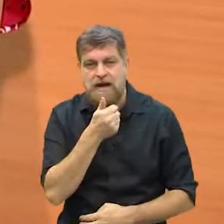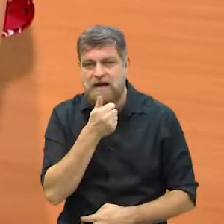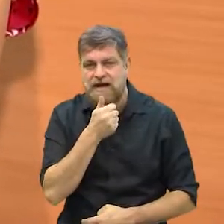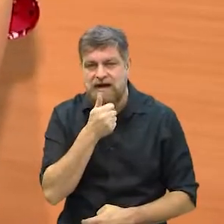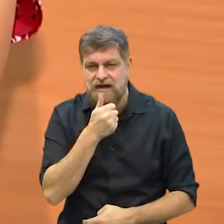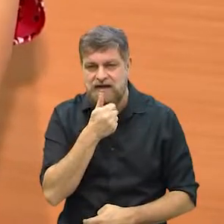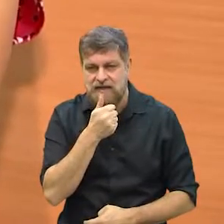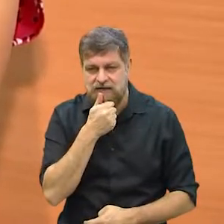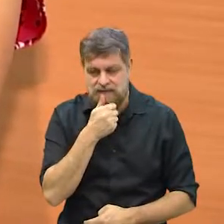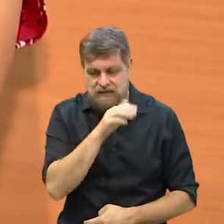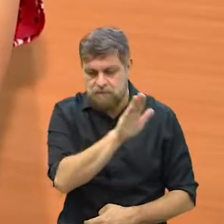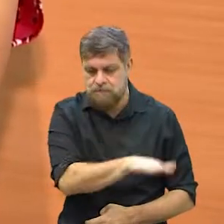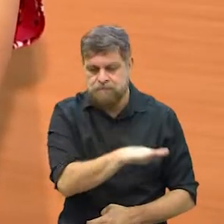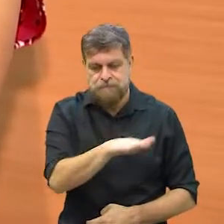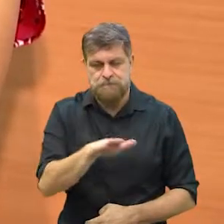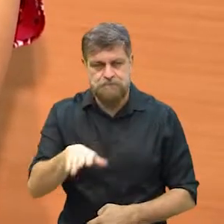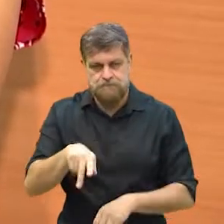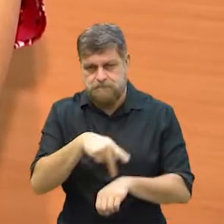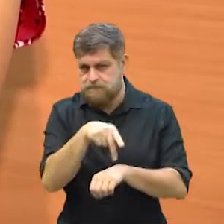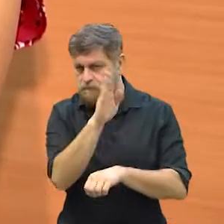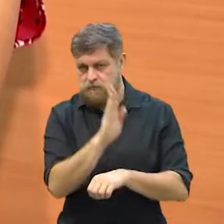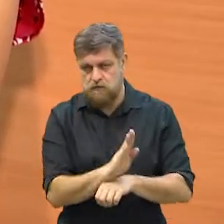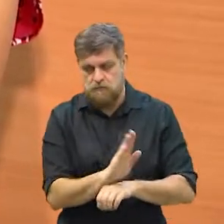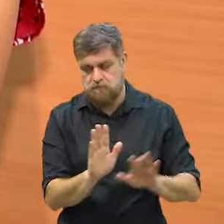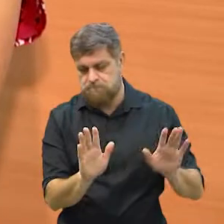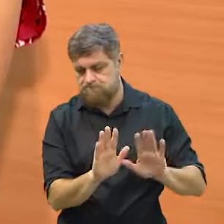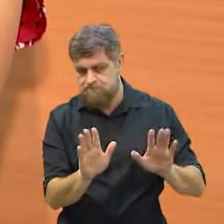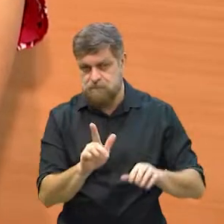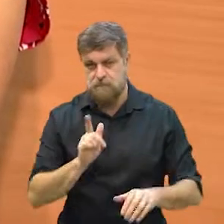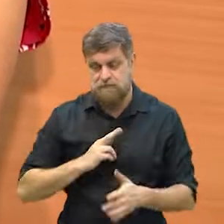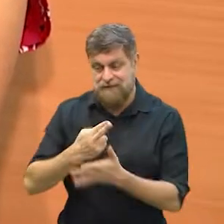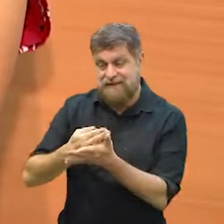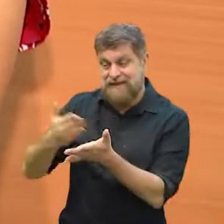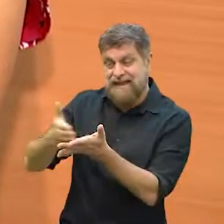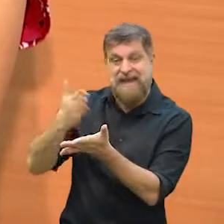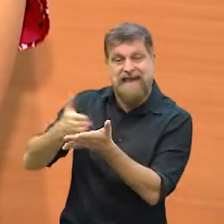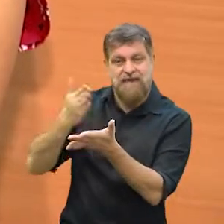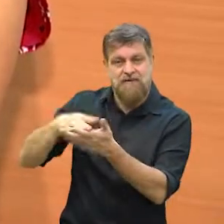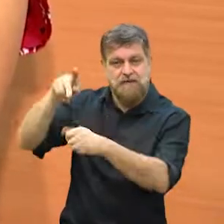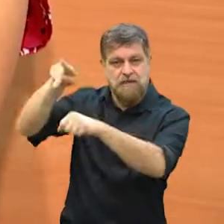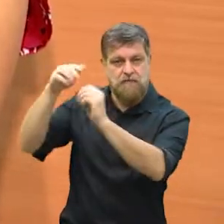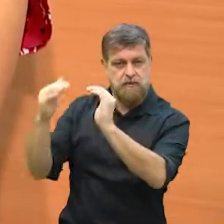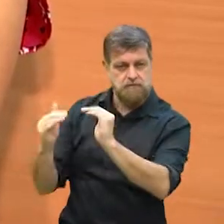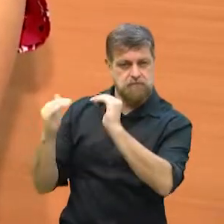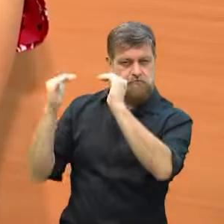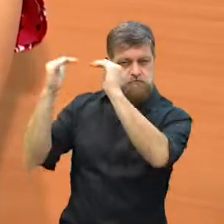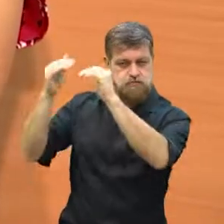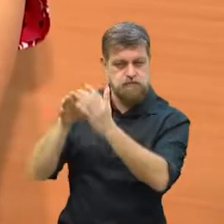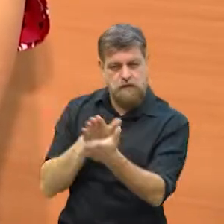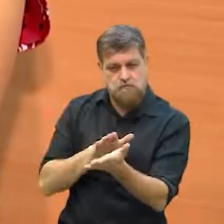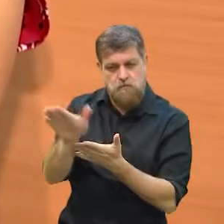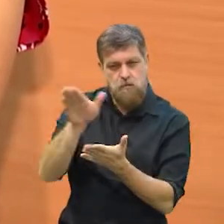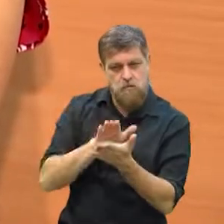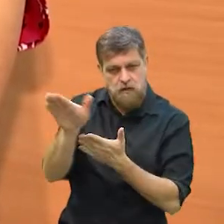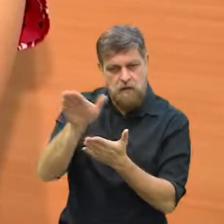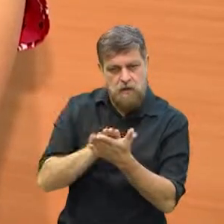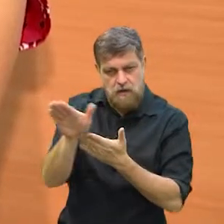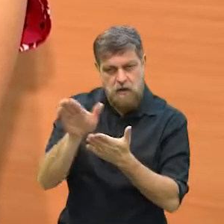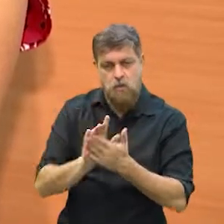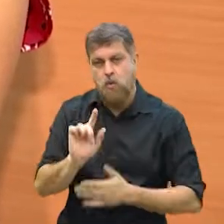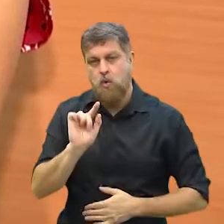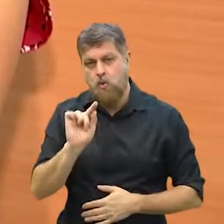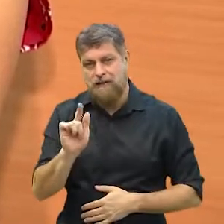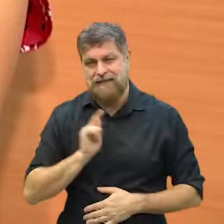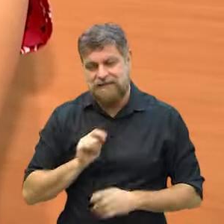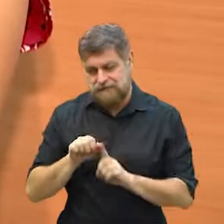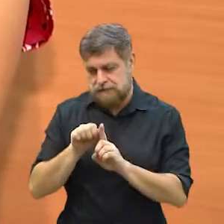está abarcando crianças, então você tem revistas internacionais que têm publicado o